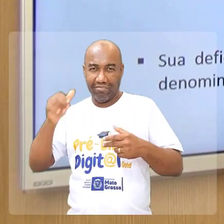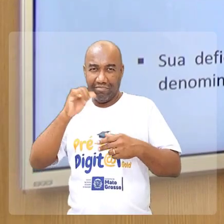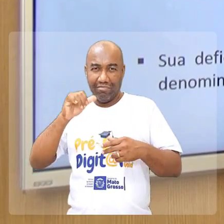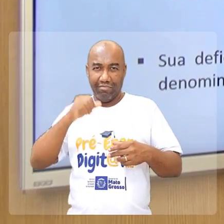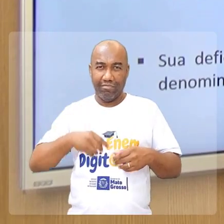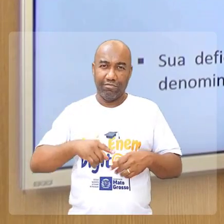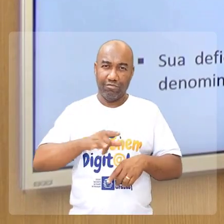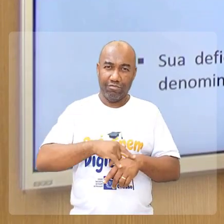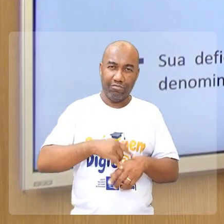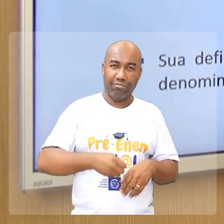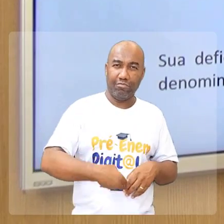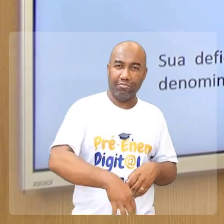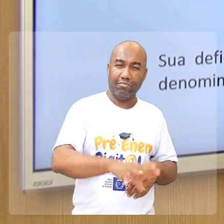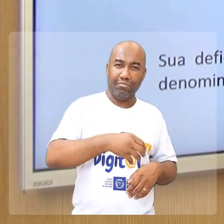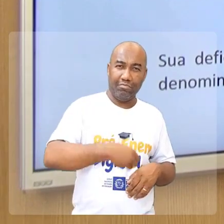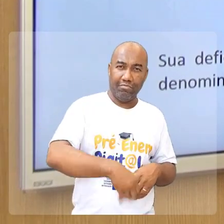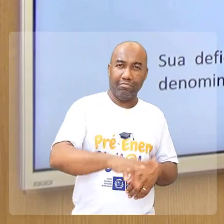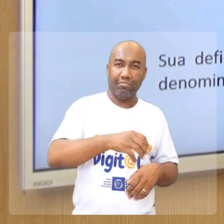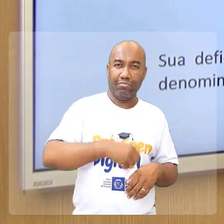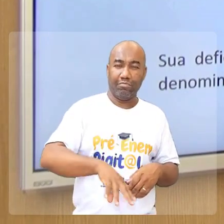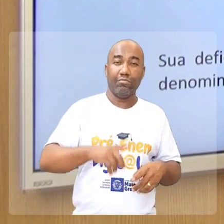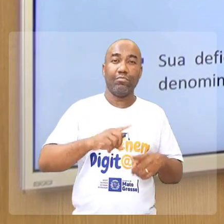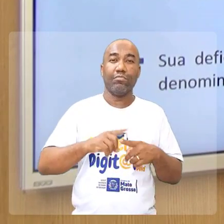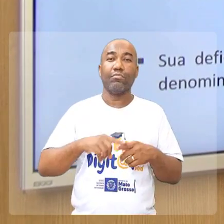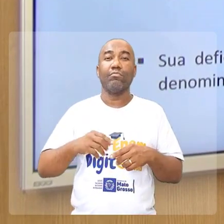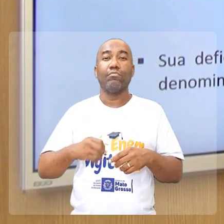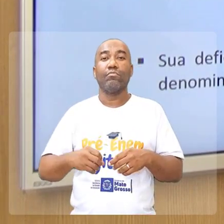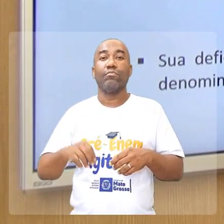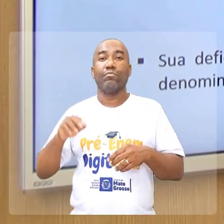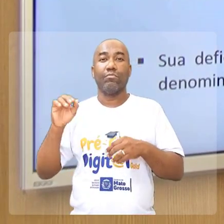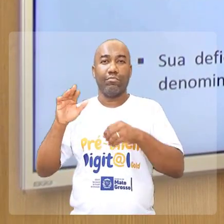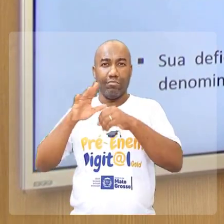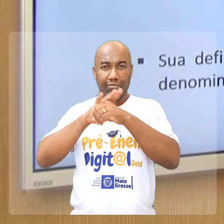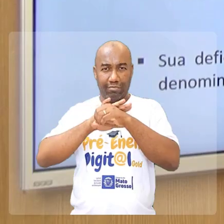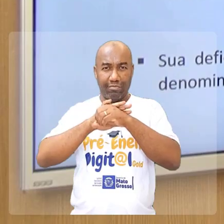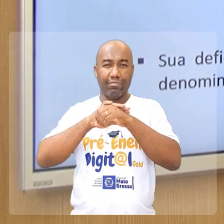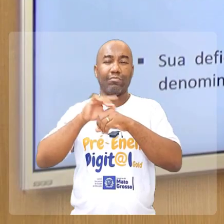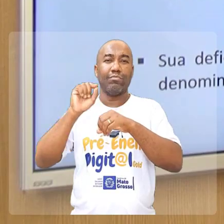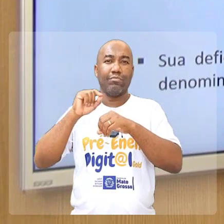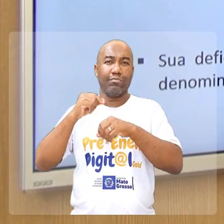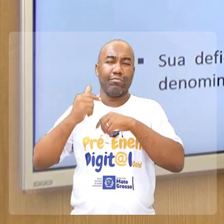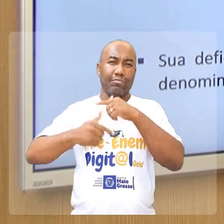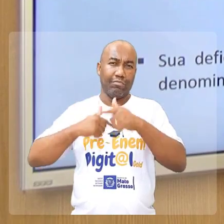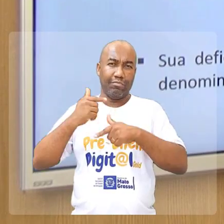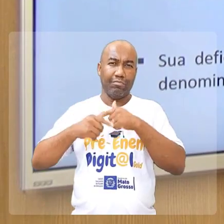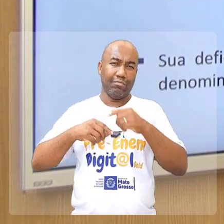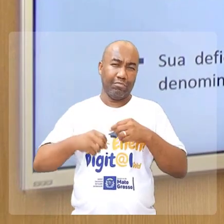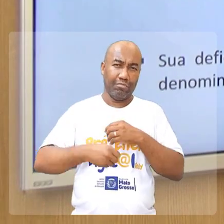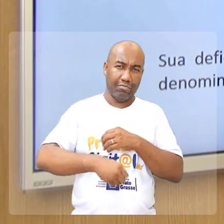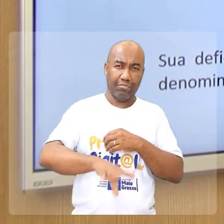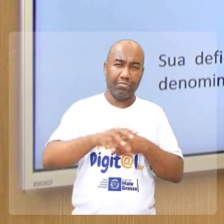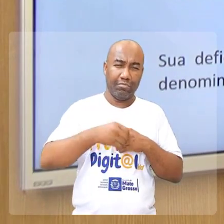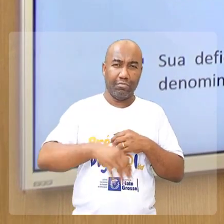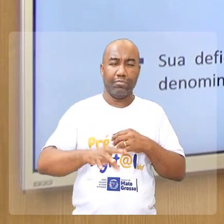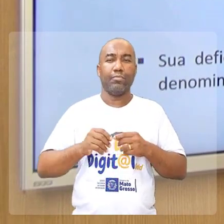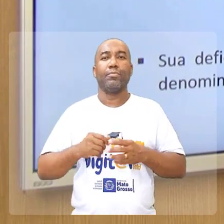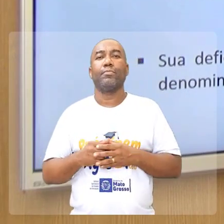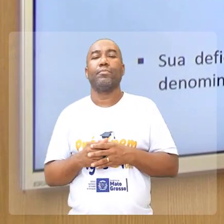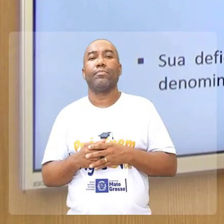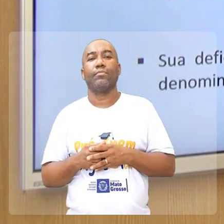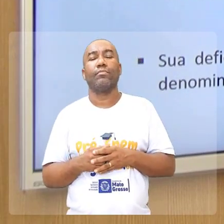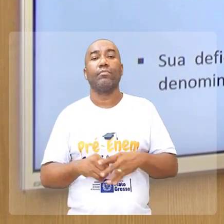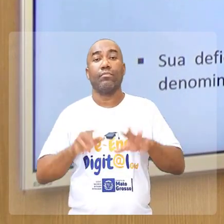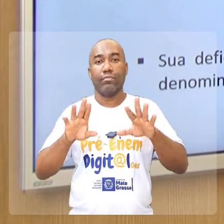xixi faz. Por quê? Porque o álcool bloqueia a ação do ADH, tá? O